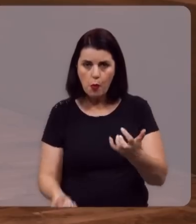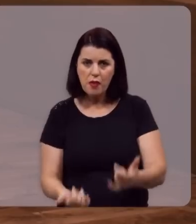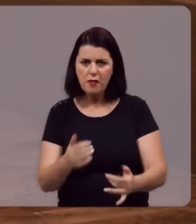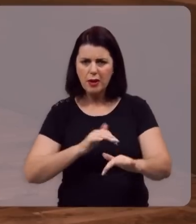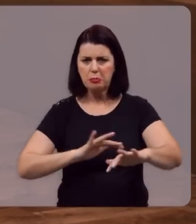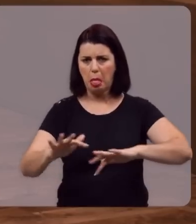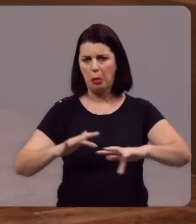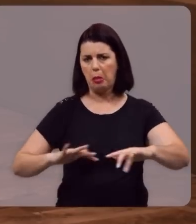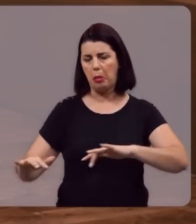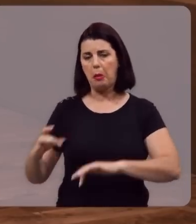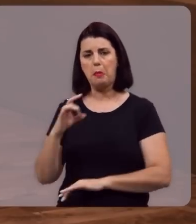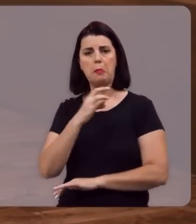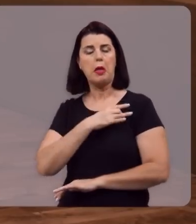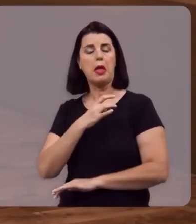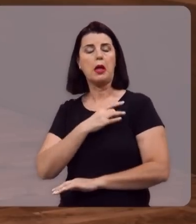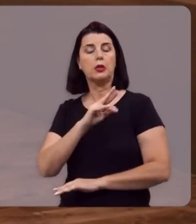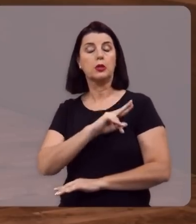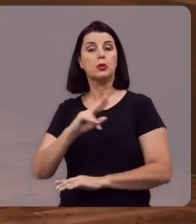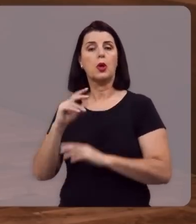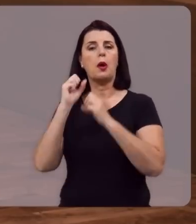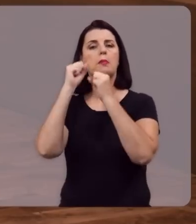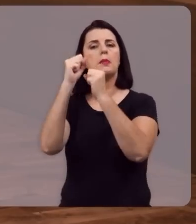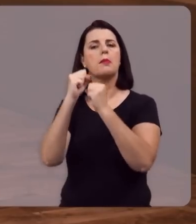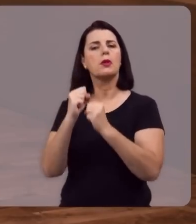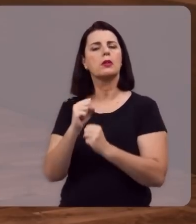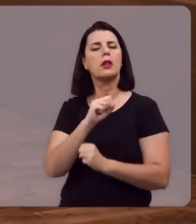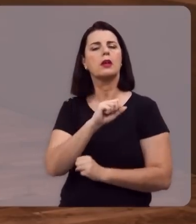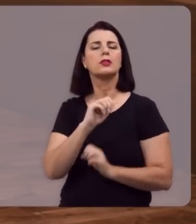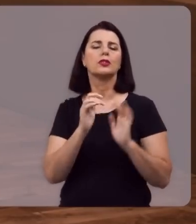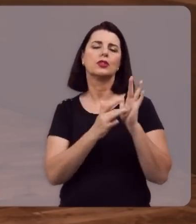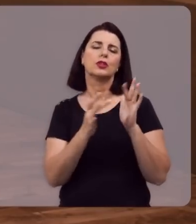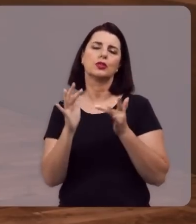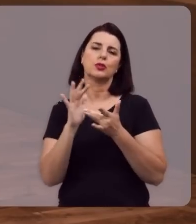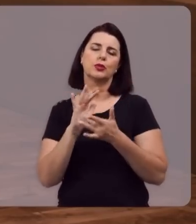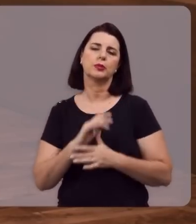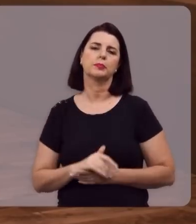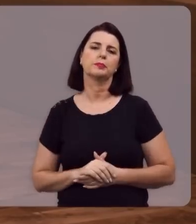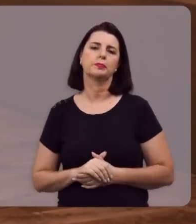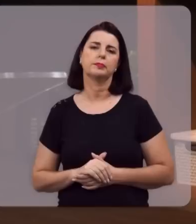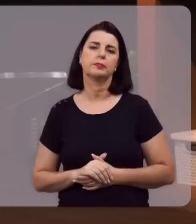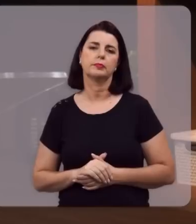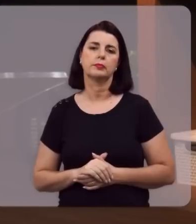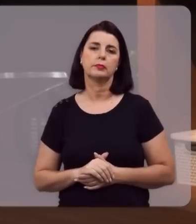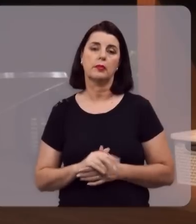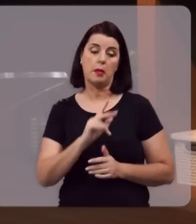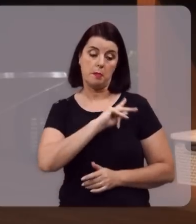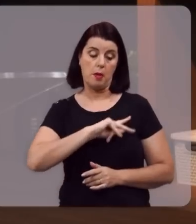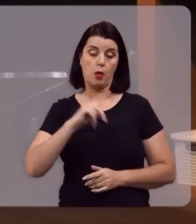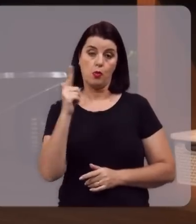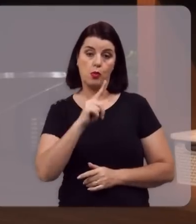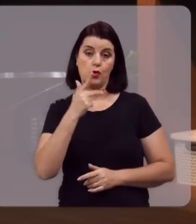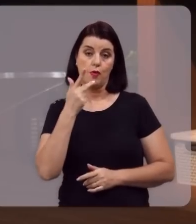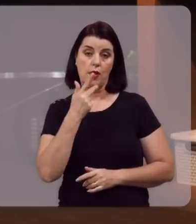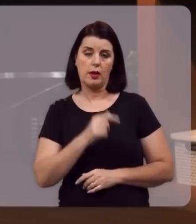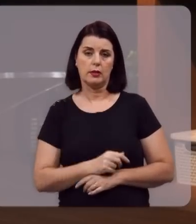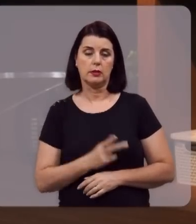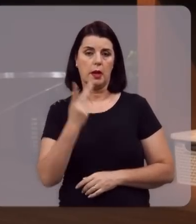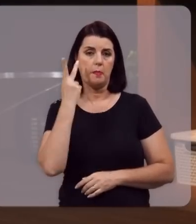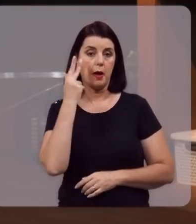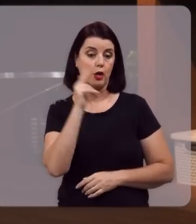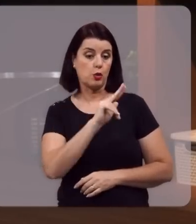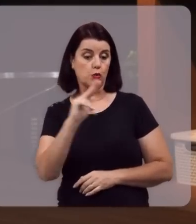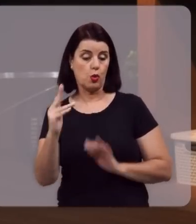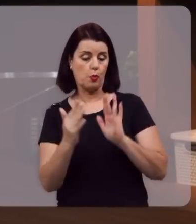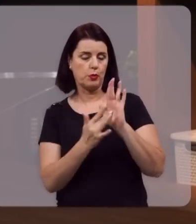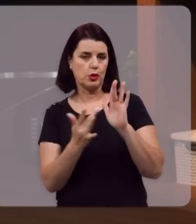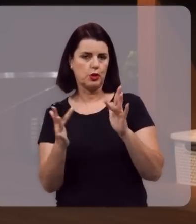nome sobre todo nome, o nome todo-poderoso de Jesus Cristo. E Paulo prossegue e diz assim: para